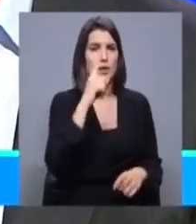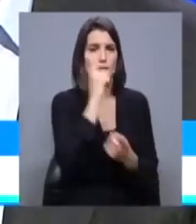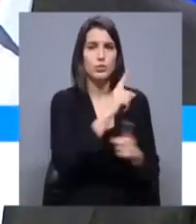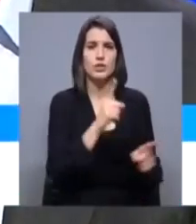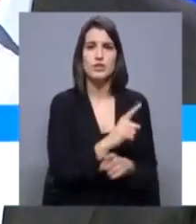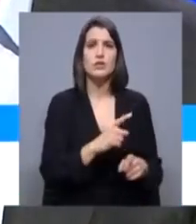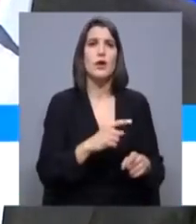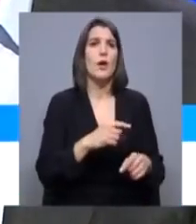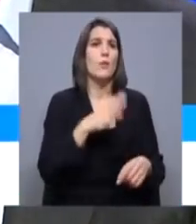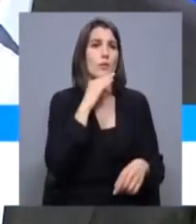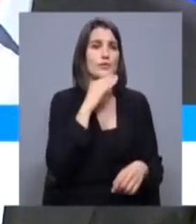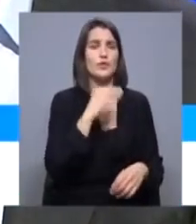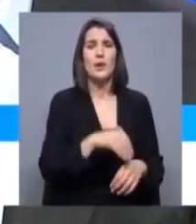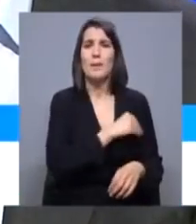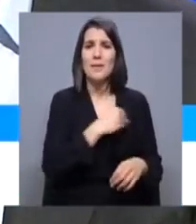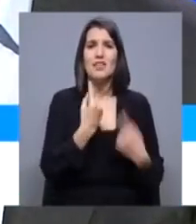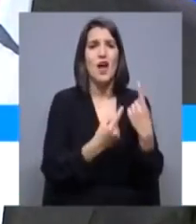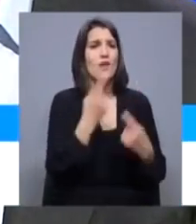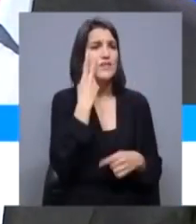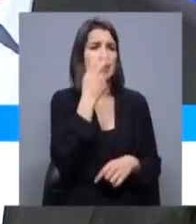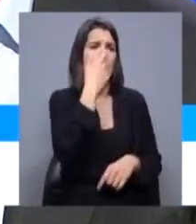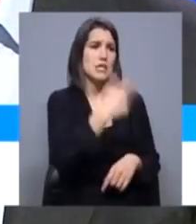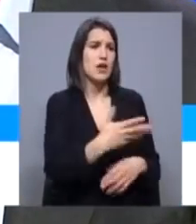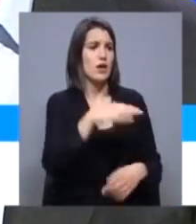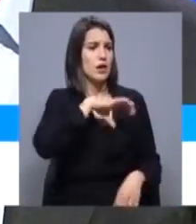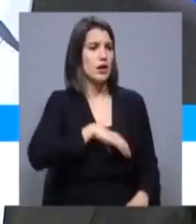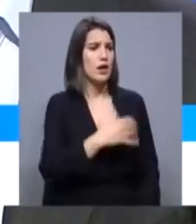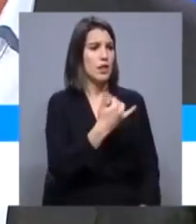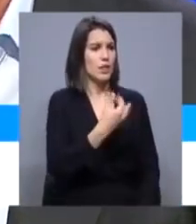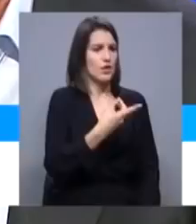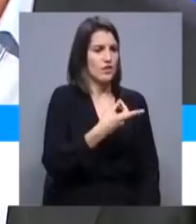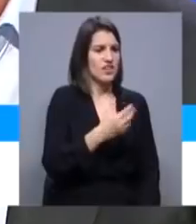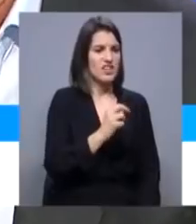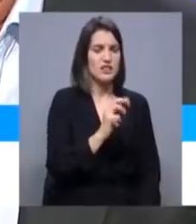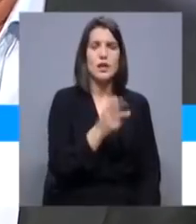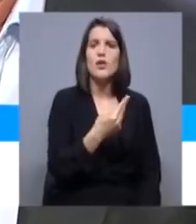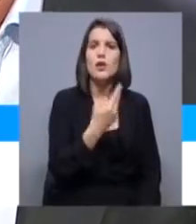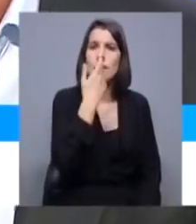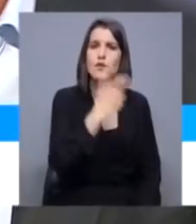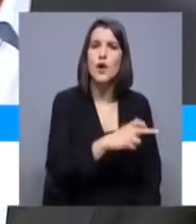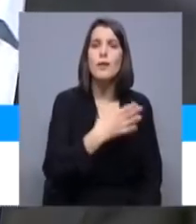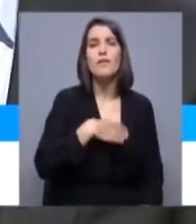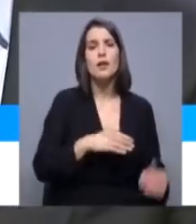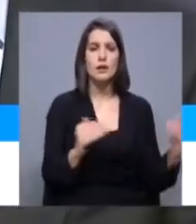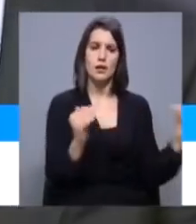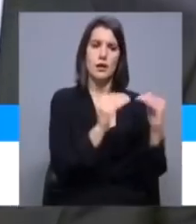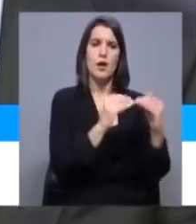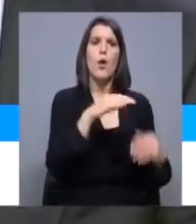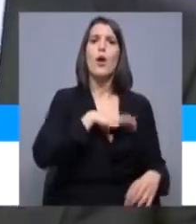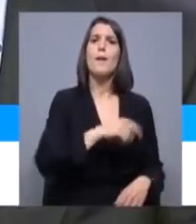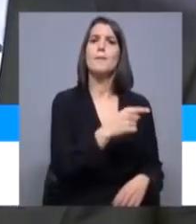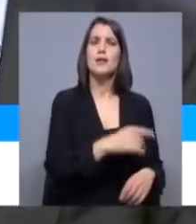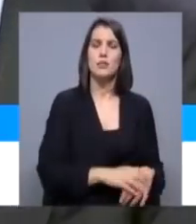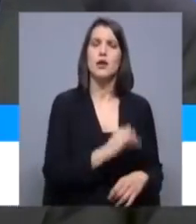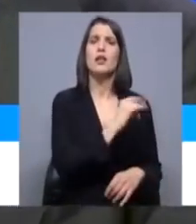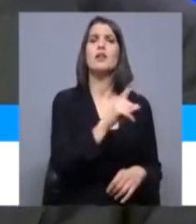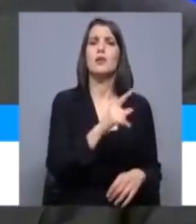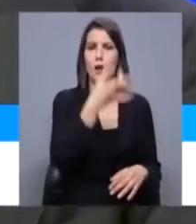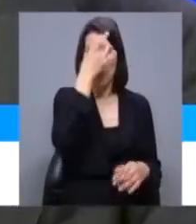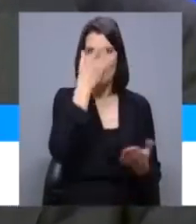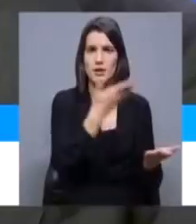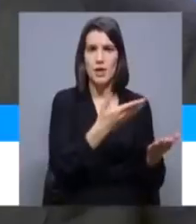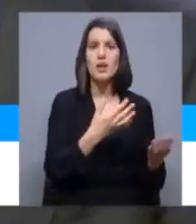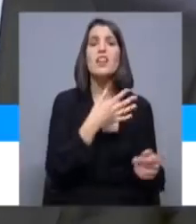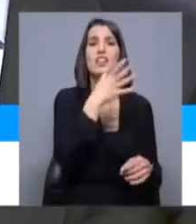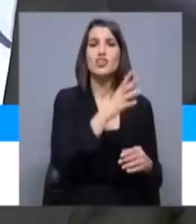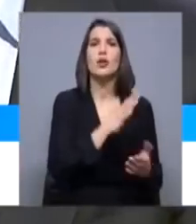professores médicos alguns tiveram usar e os que servem 293 a retenção nós queremos chegar aí só salário mínimo o que é que a gente viu legal fazer